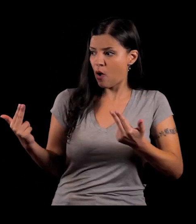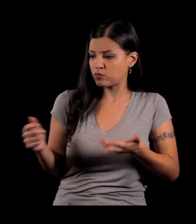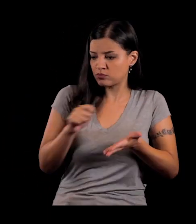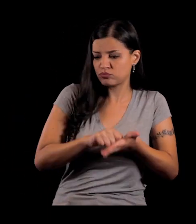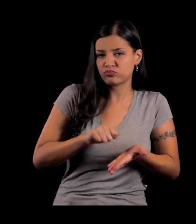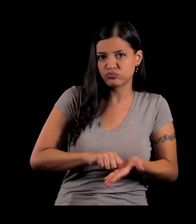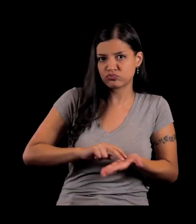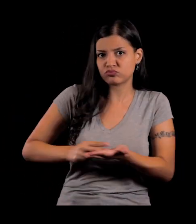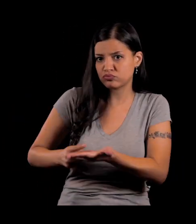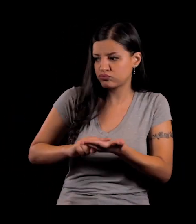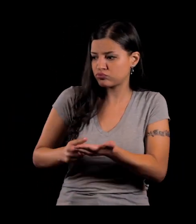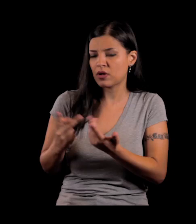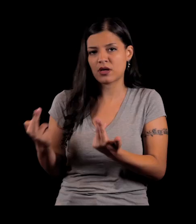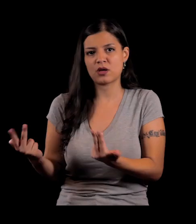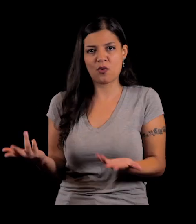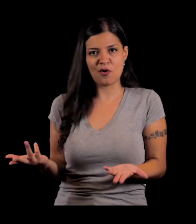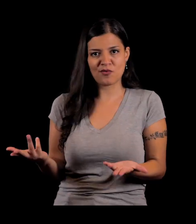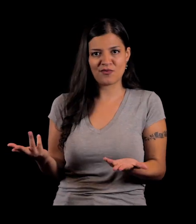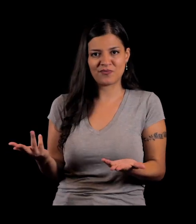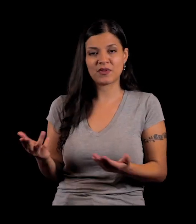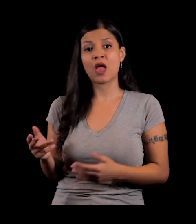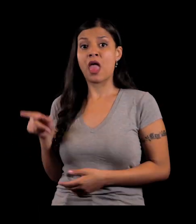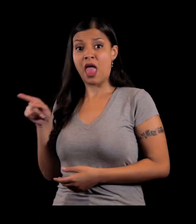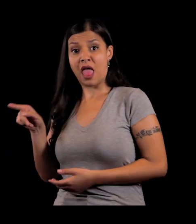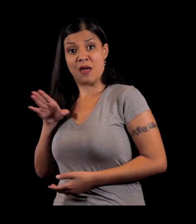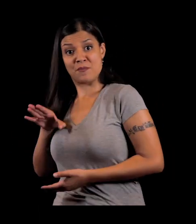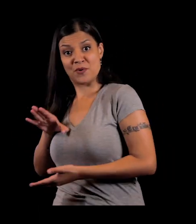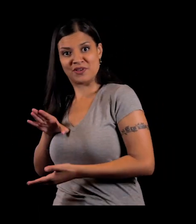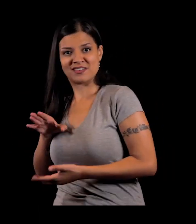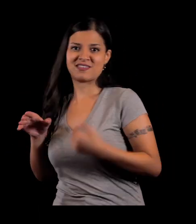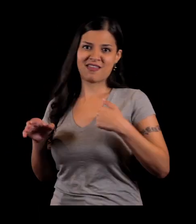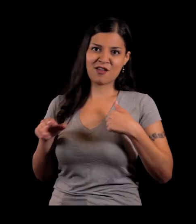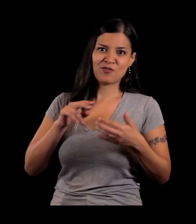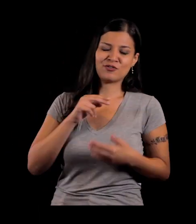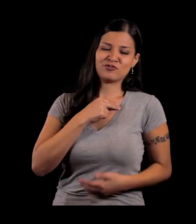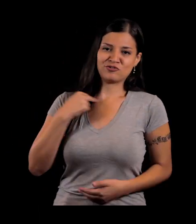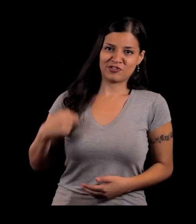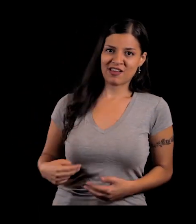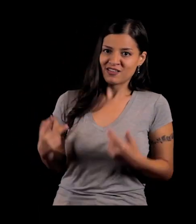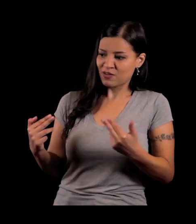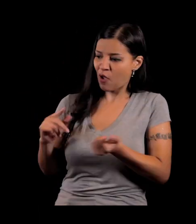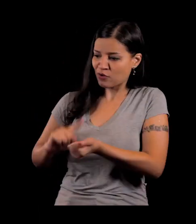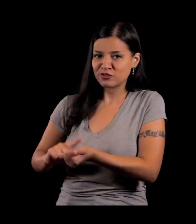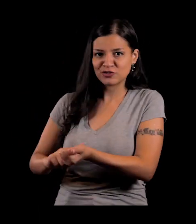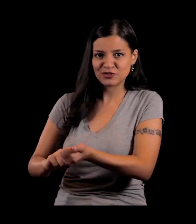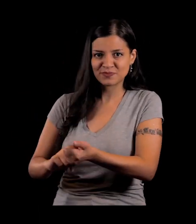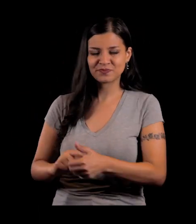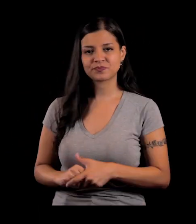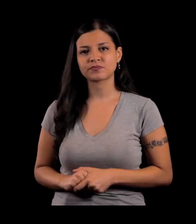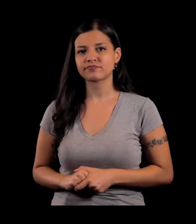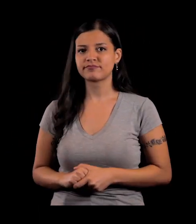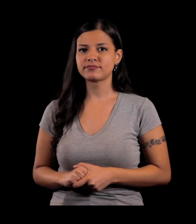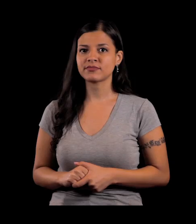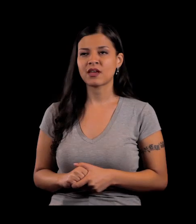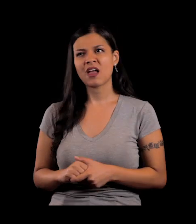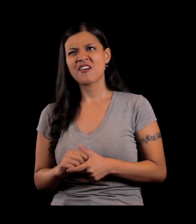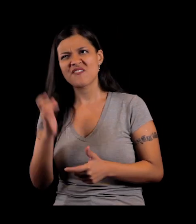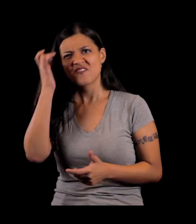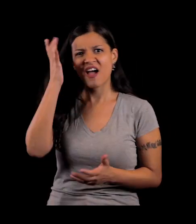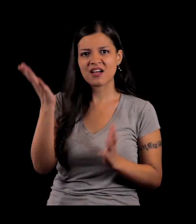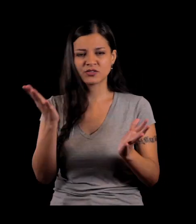linguístico Clarice em chinês. Não é muito fácil, porque no ano passado, há